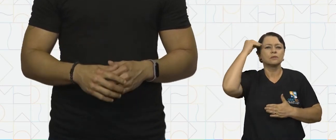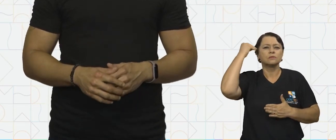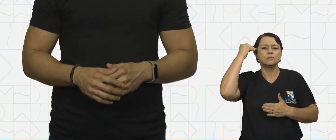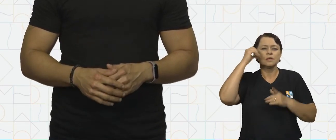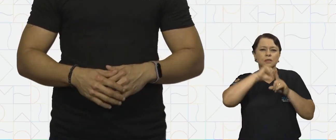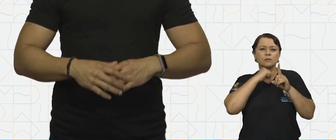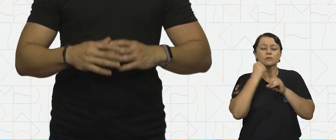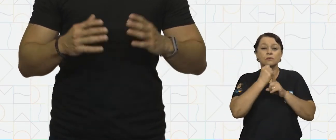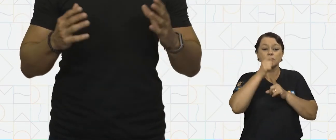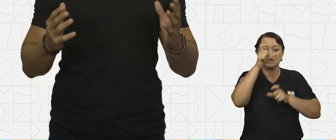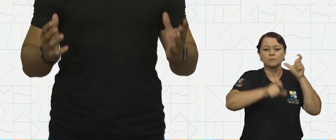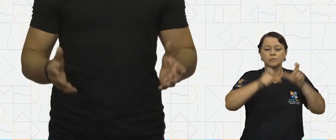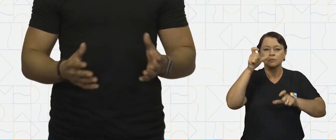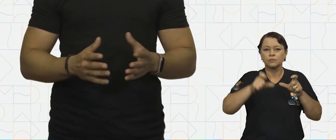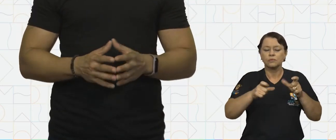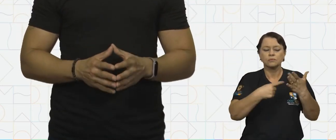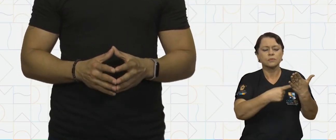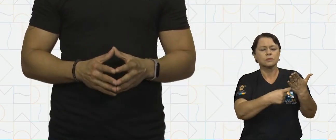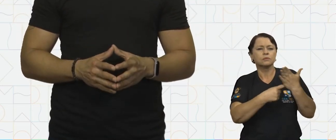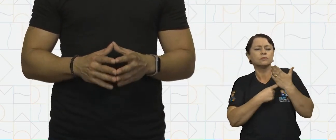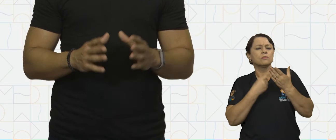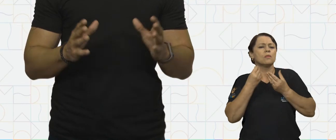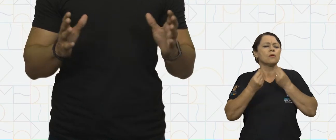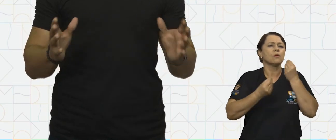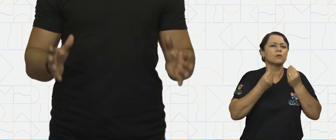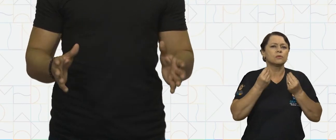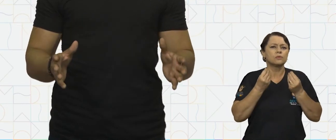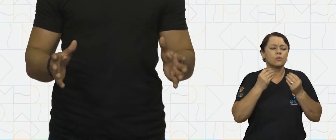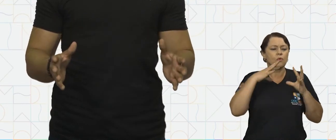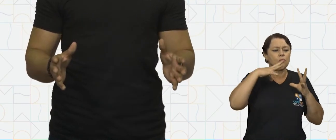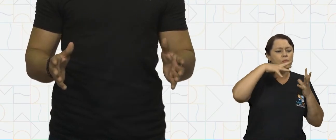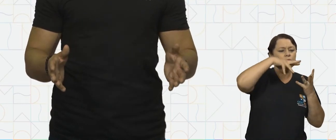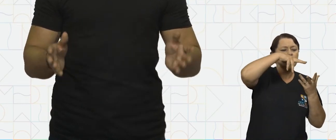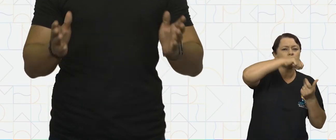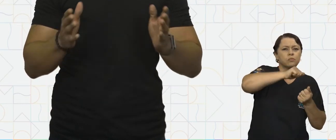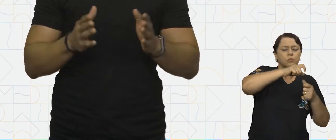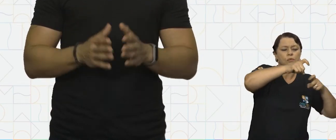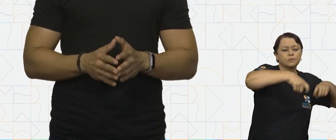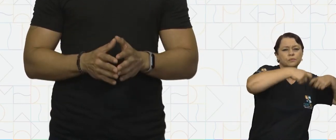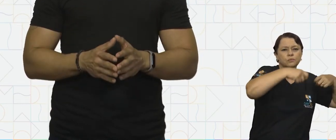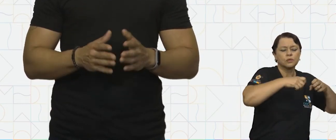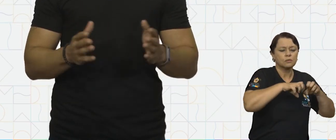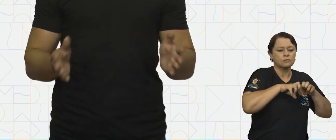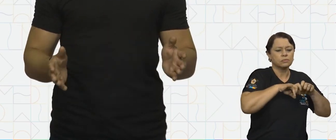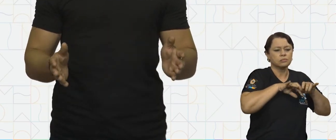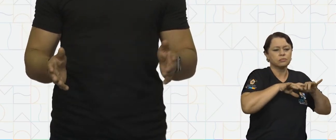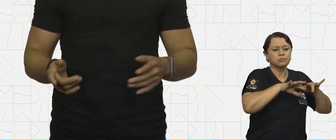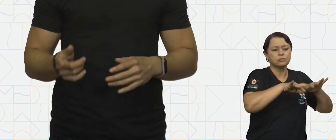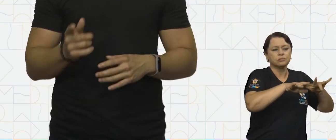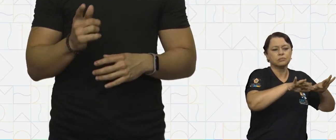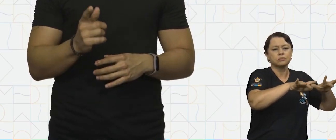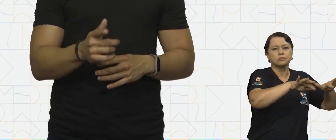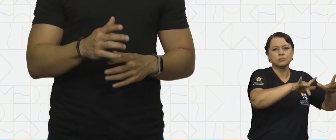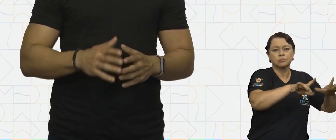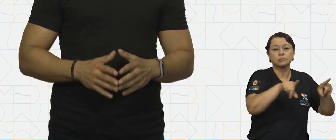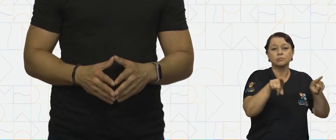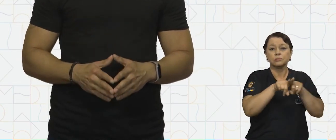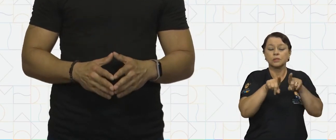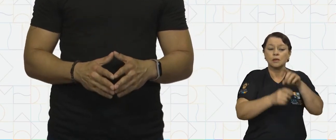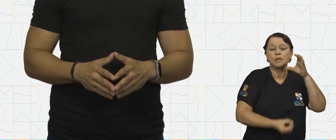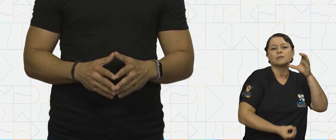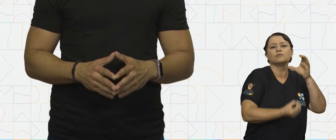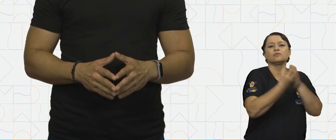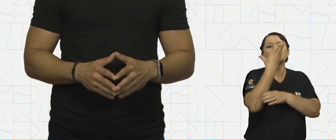homem, nos mostra um pouco de como se deu essa ocupação do espaço do campo, que deu origem às cidades e os resultados